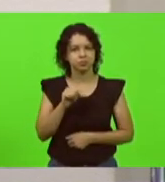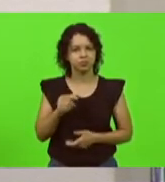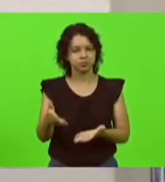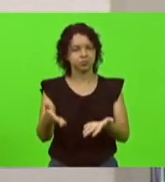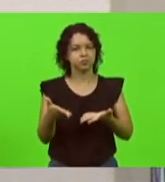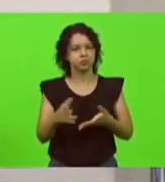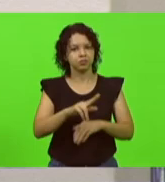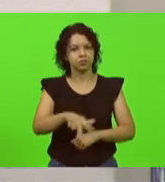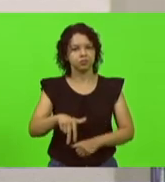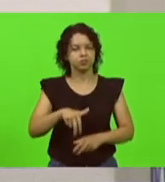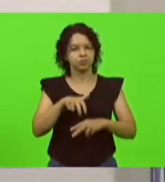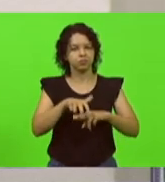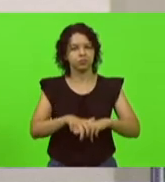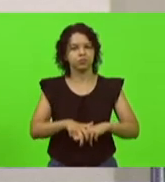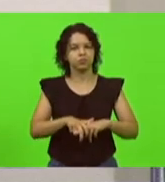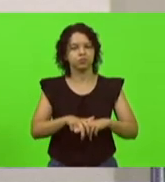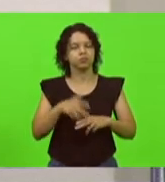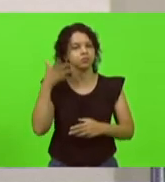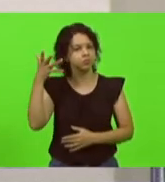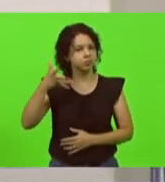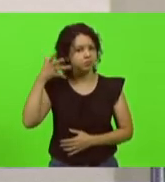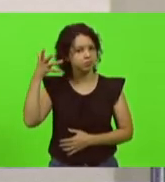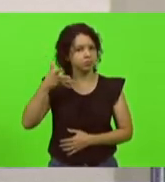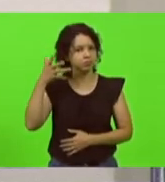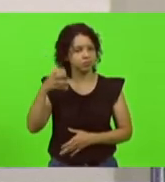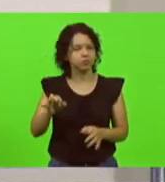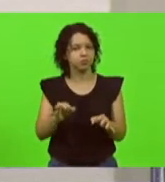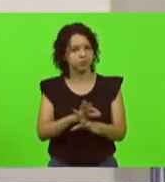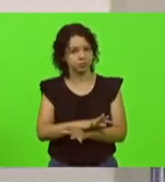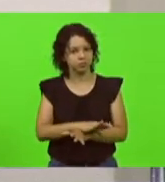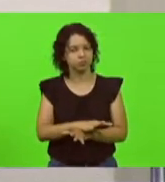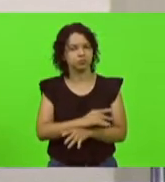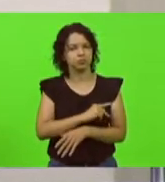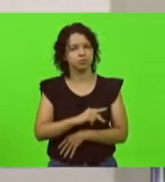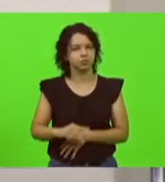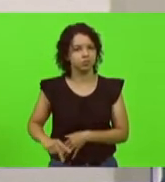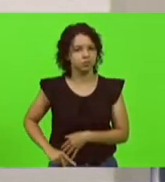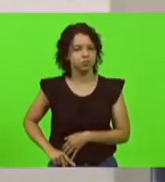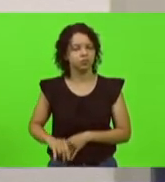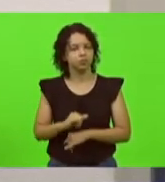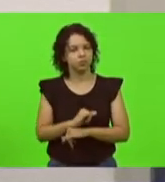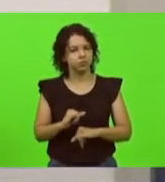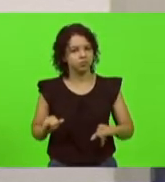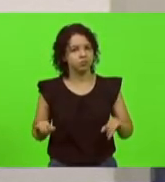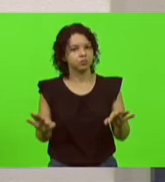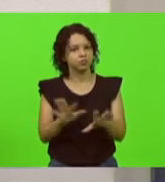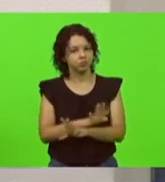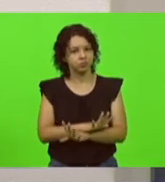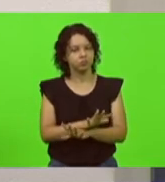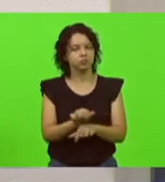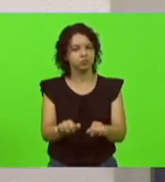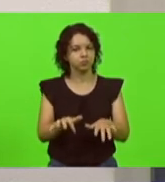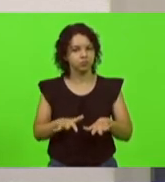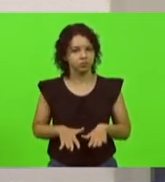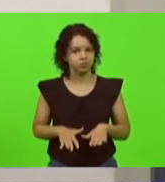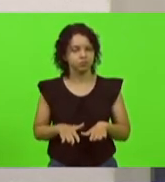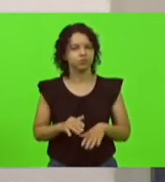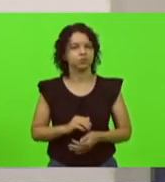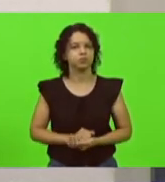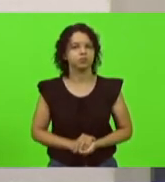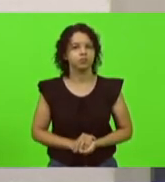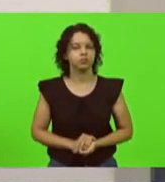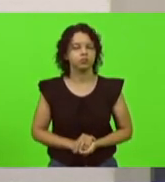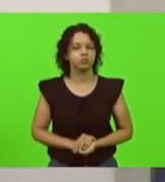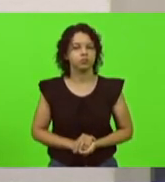seu discurso. Finalizando, o senhor presidente declarou encerrada a presente sessão, convocando outra preparatória para as 15 horas